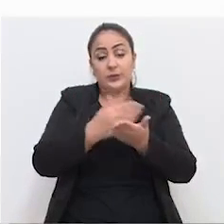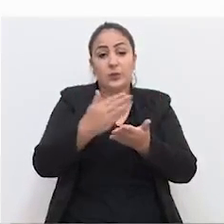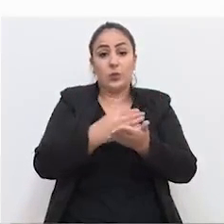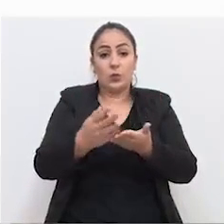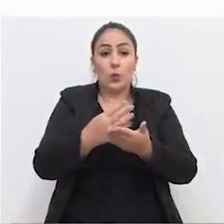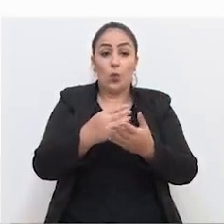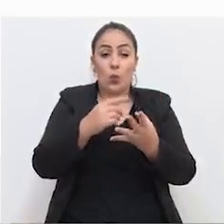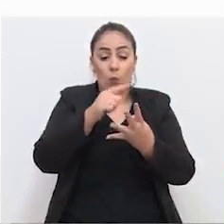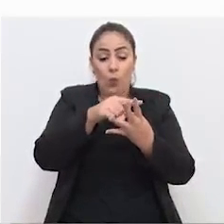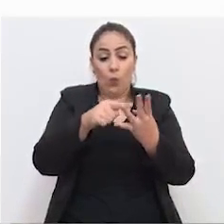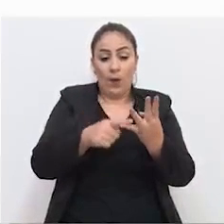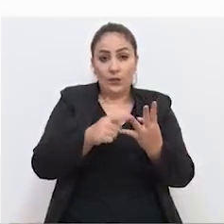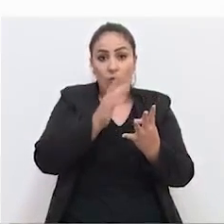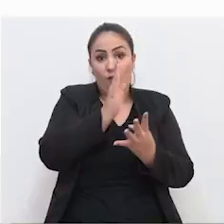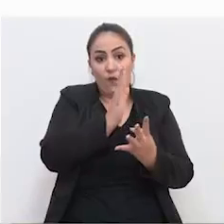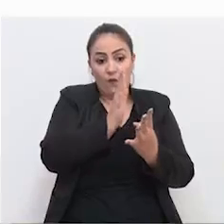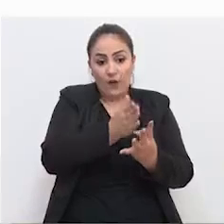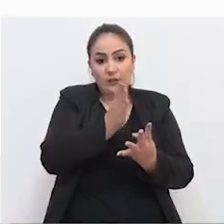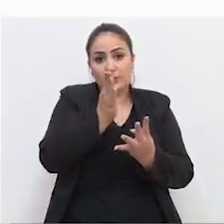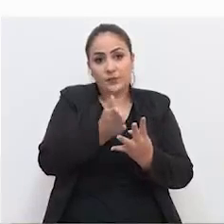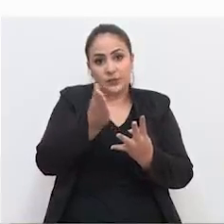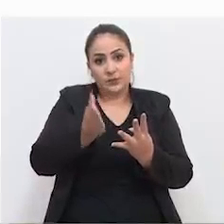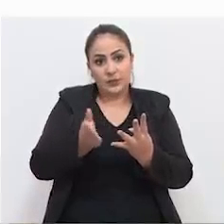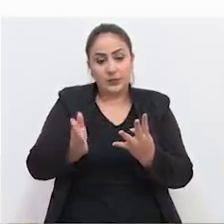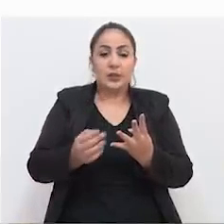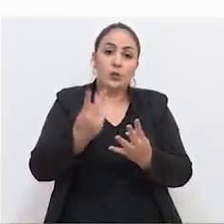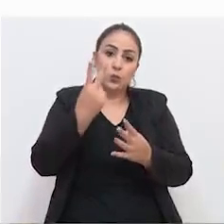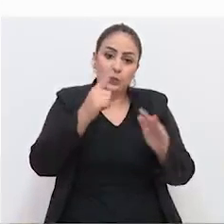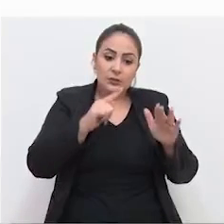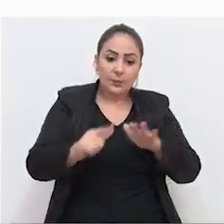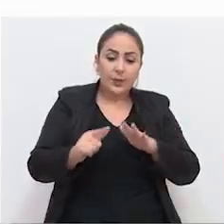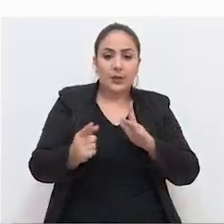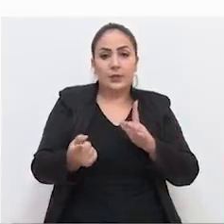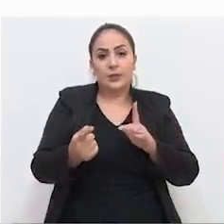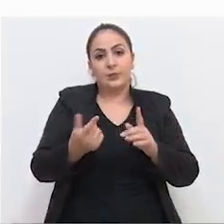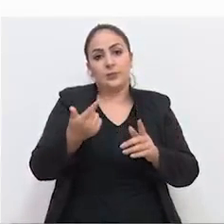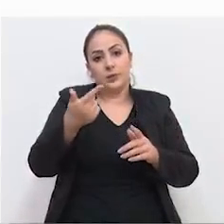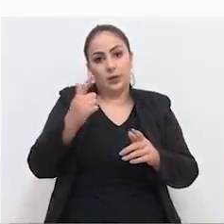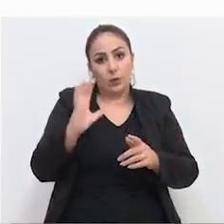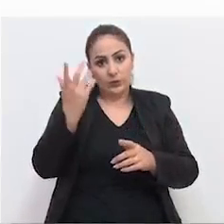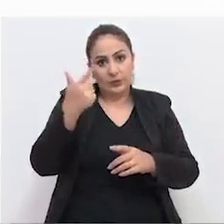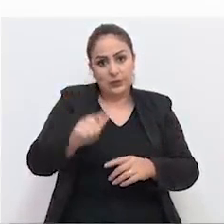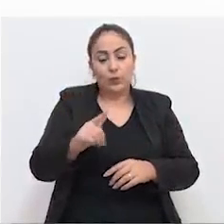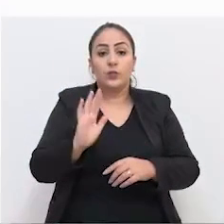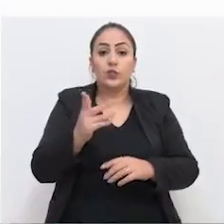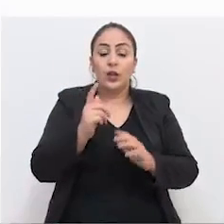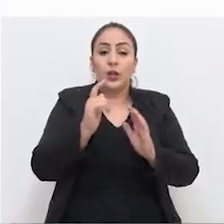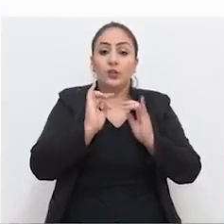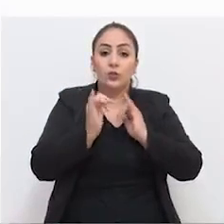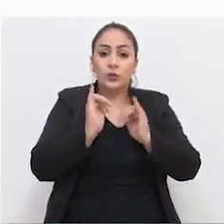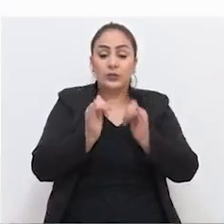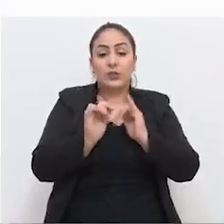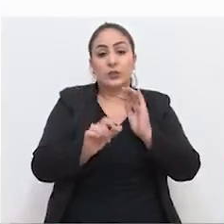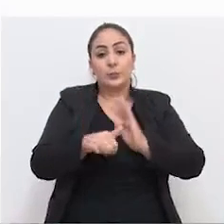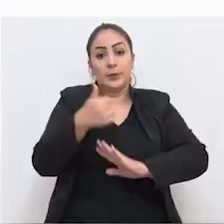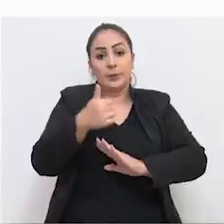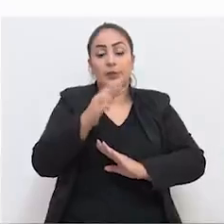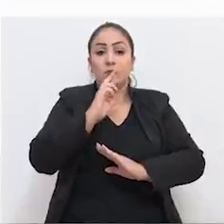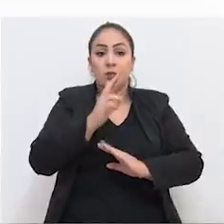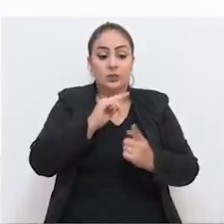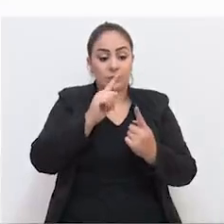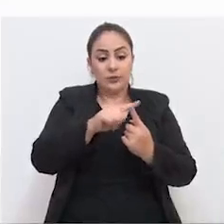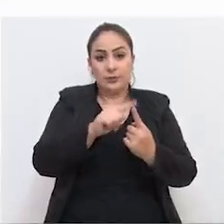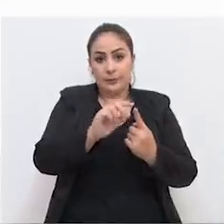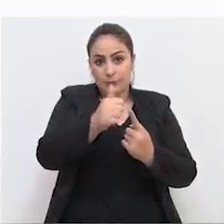com 4 fases intercaladas de 2 semanas. Nós já tivemos a divulgação dos resultados das 2 primeiras